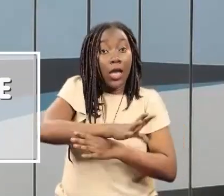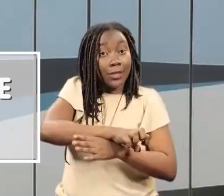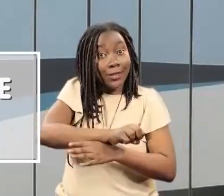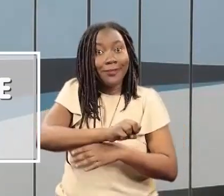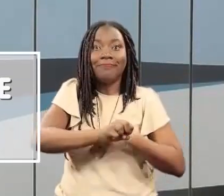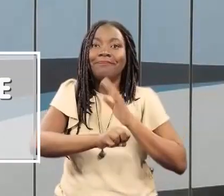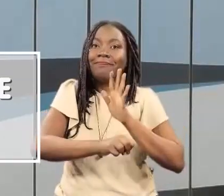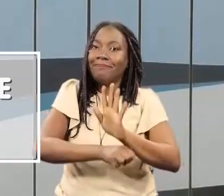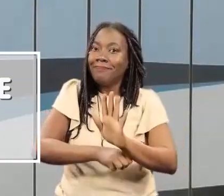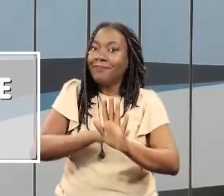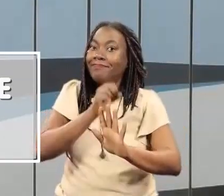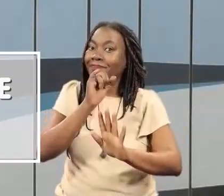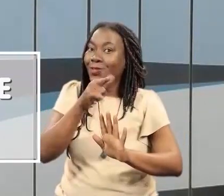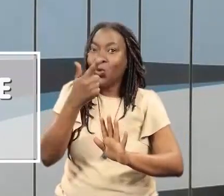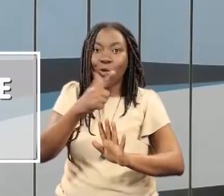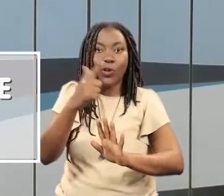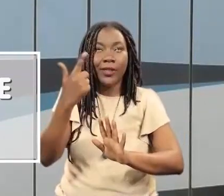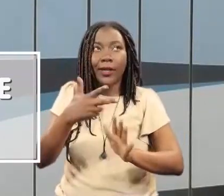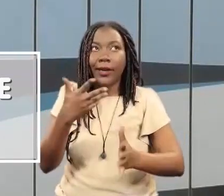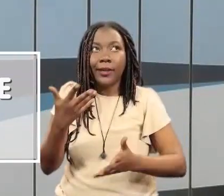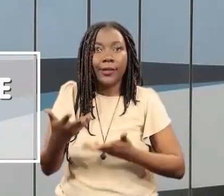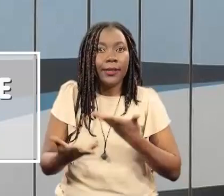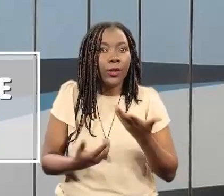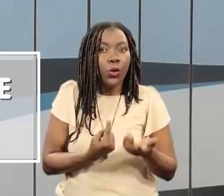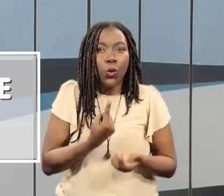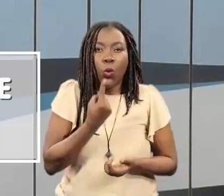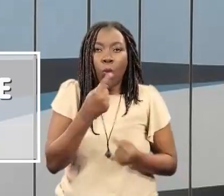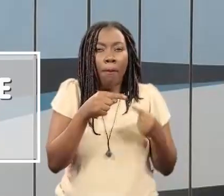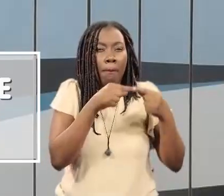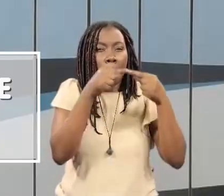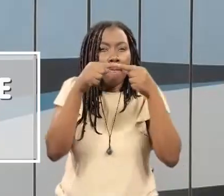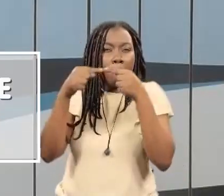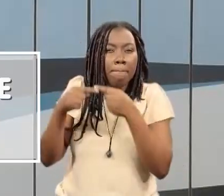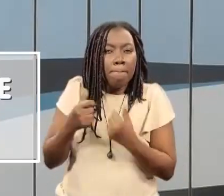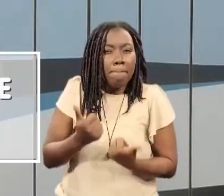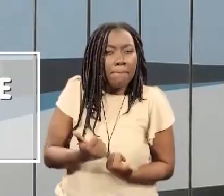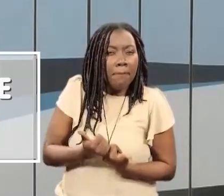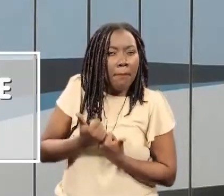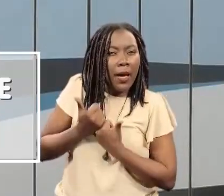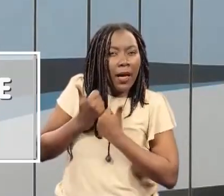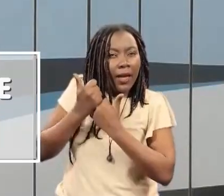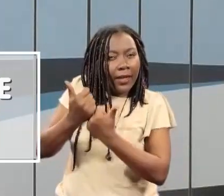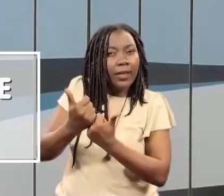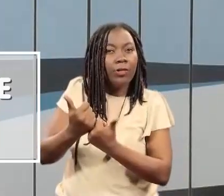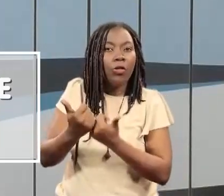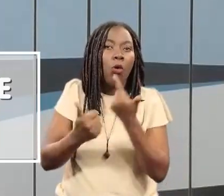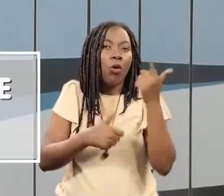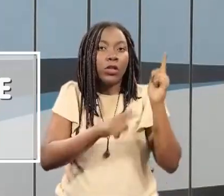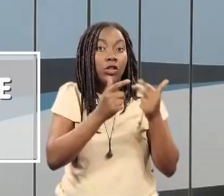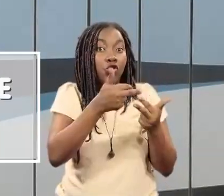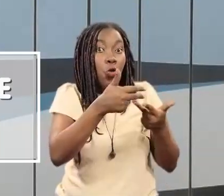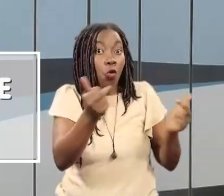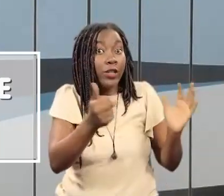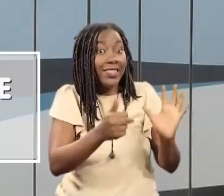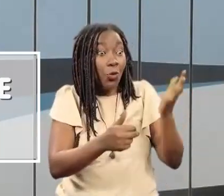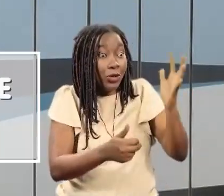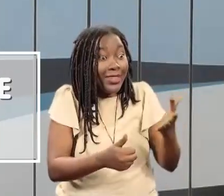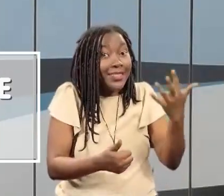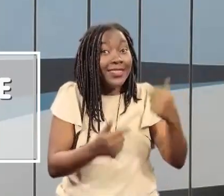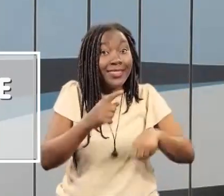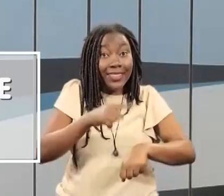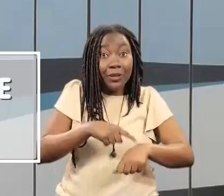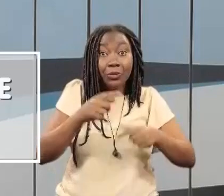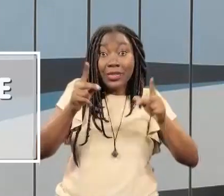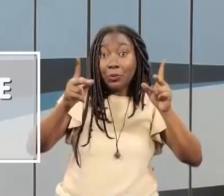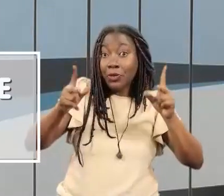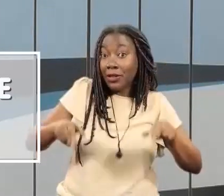ao mesmo tempo, se você não tem aí uma rede, um suporte, outras coisas estão acontecendo simultaneamente, isso pode